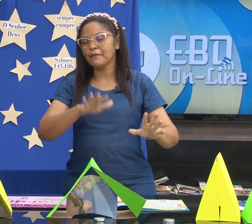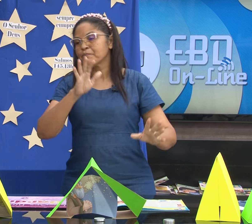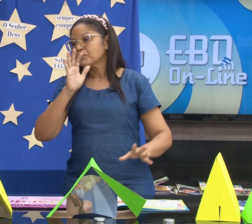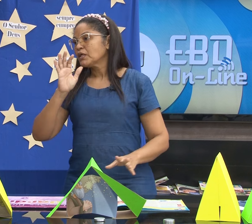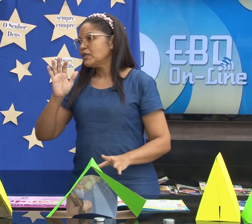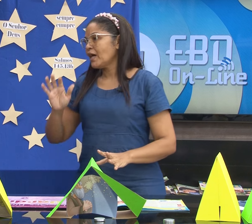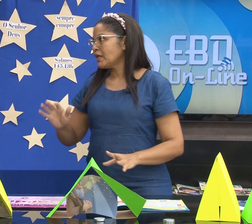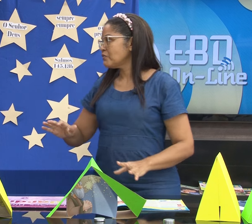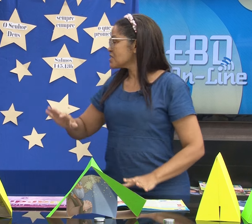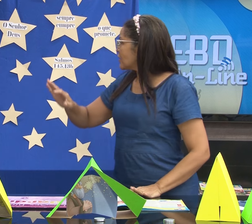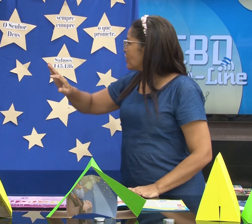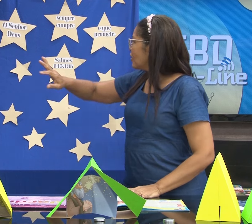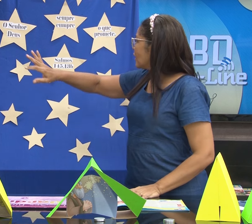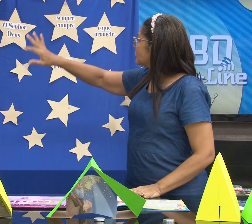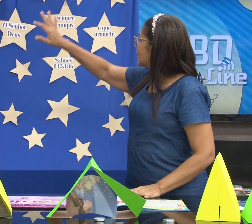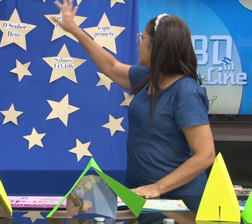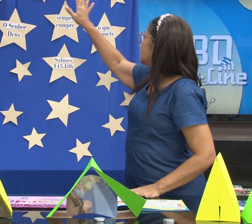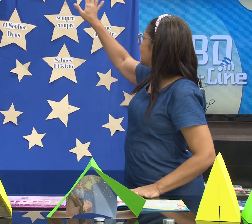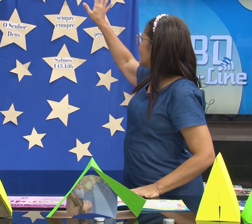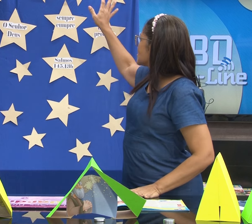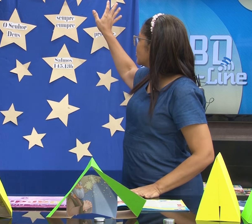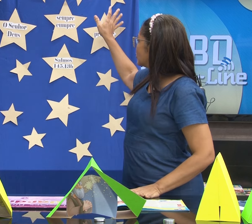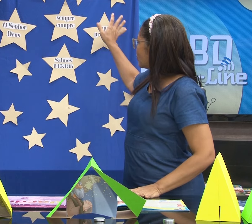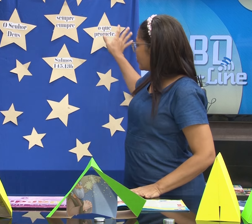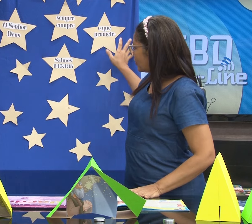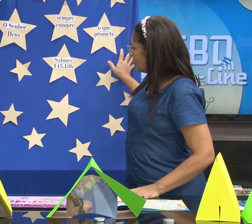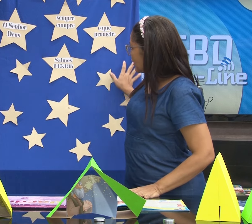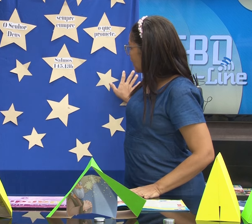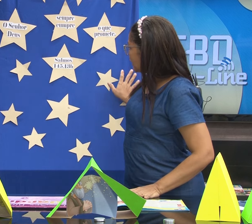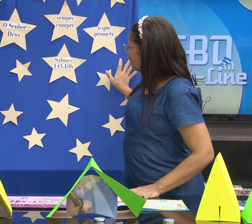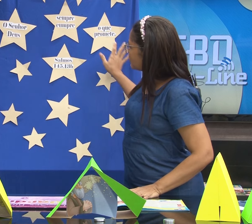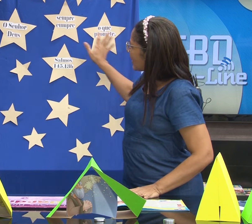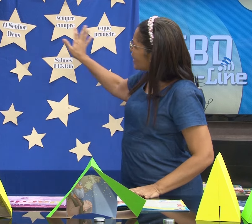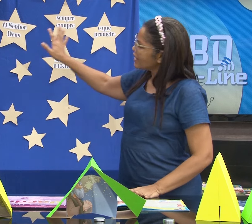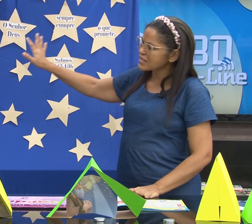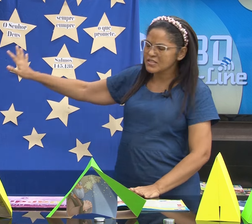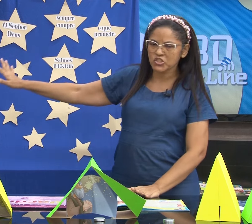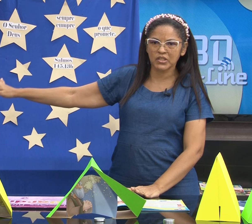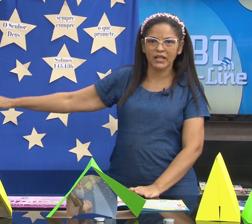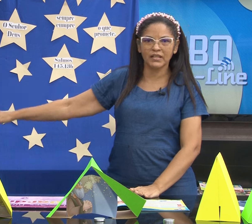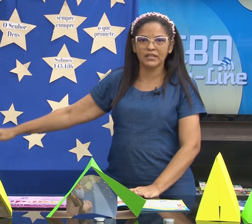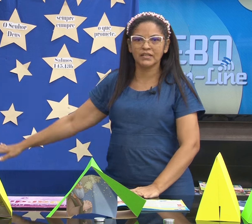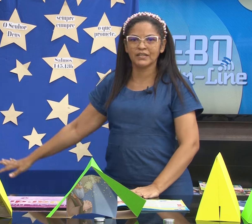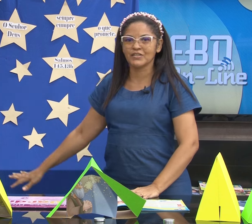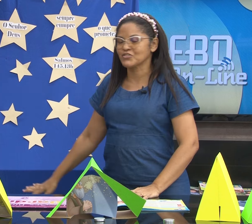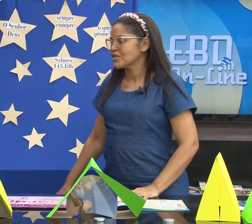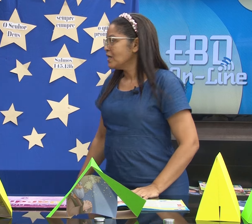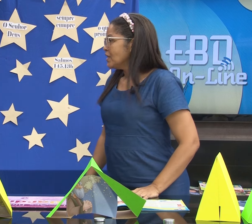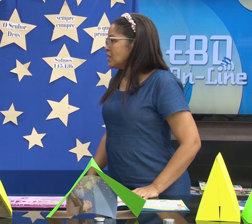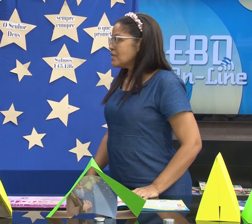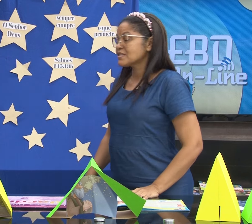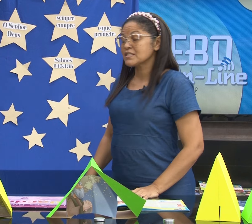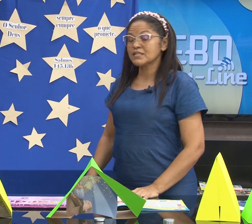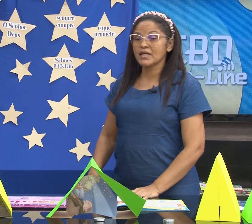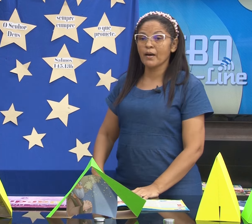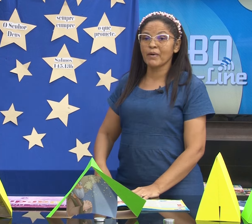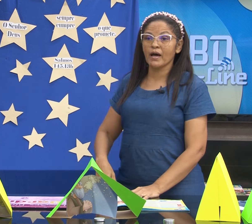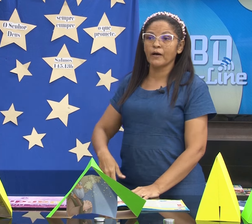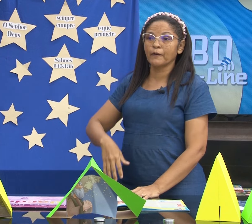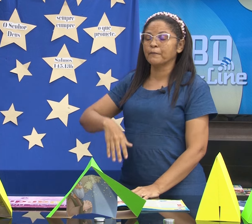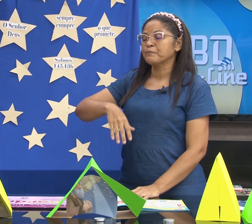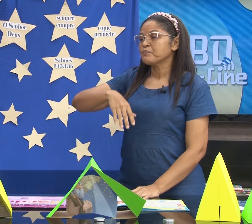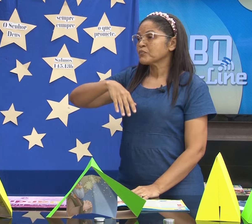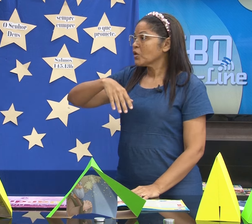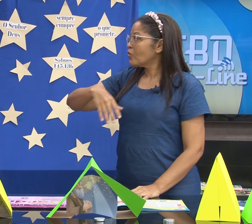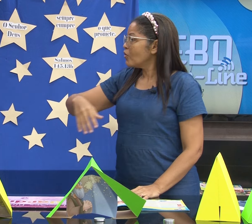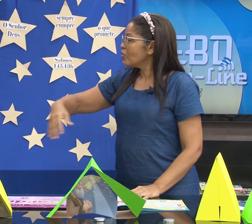tenda e ali você coloca um tnt azul como eu coloquei aqui várias estrelinhas e diz assim